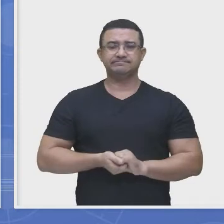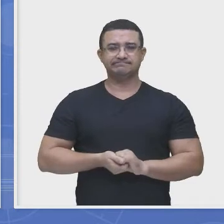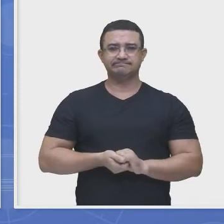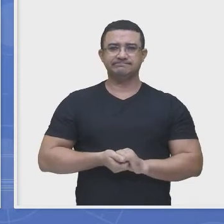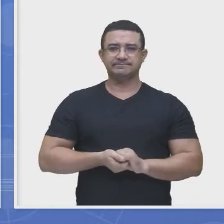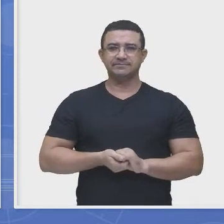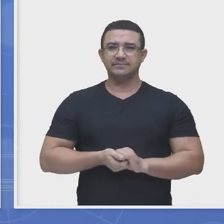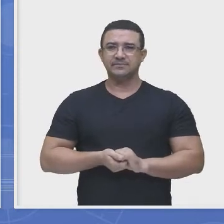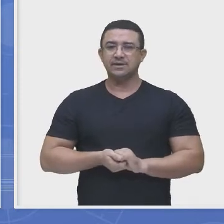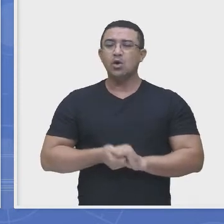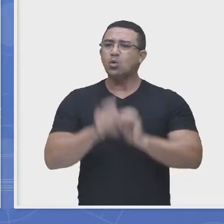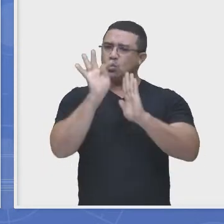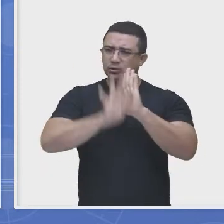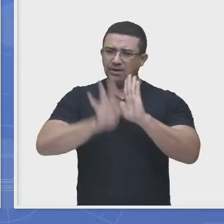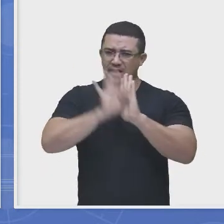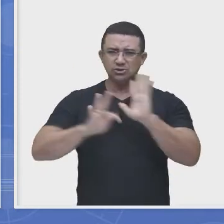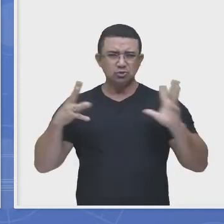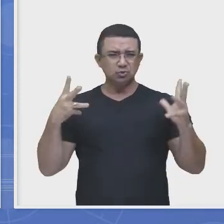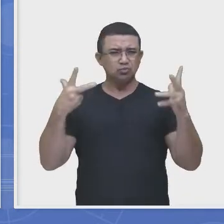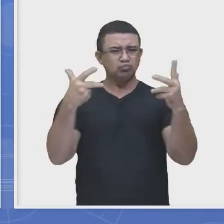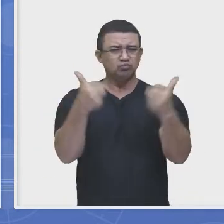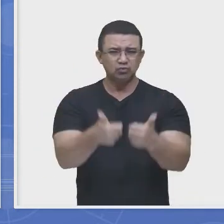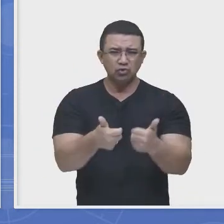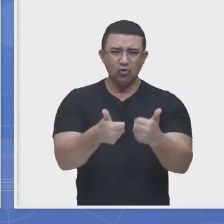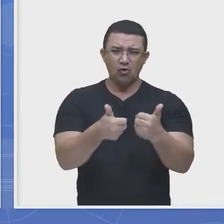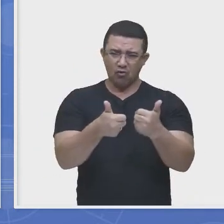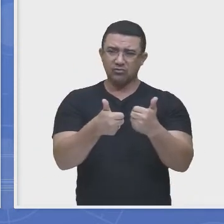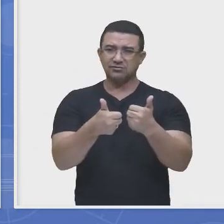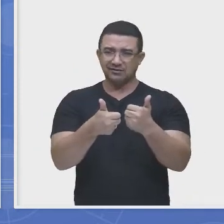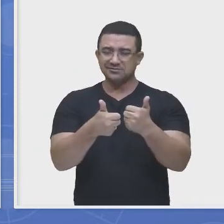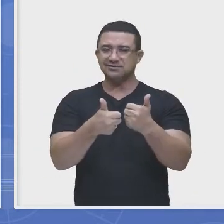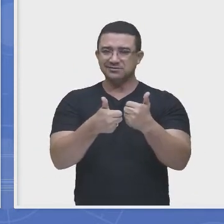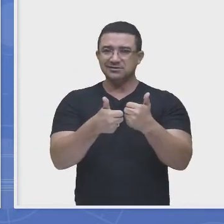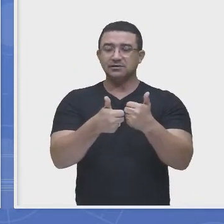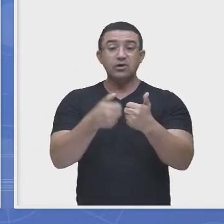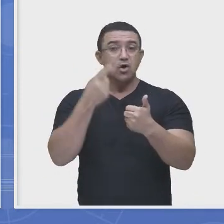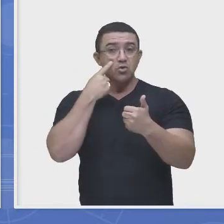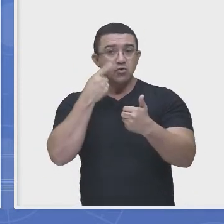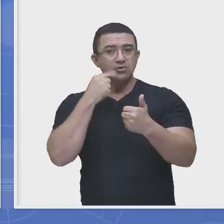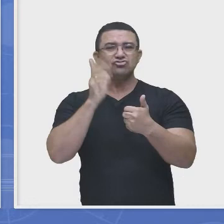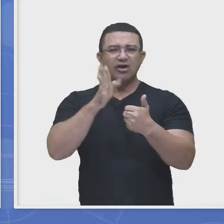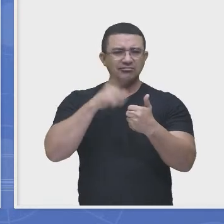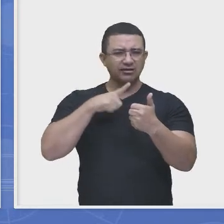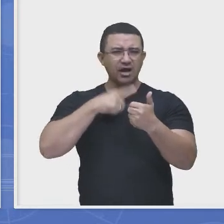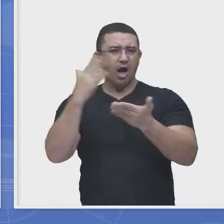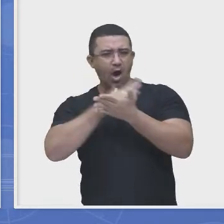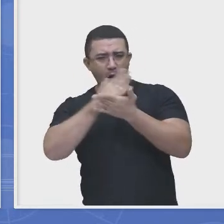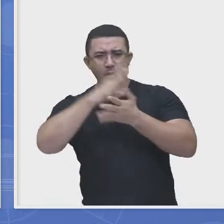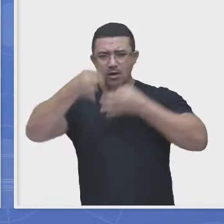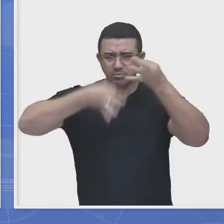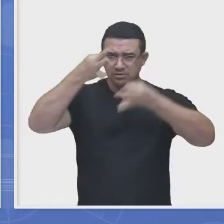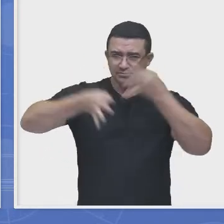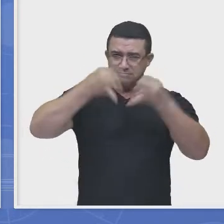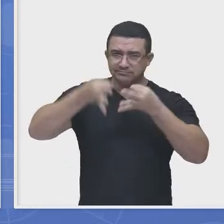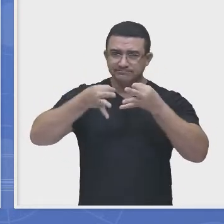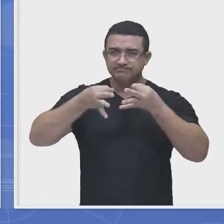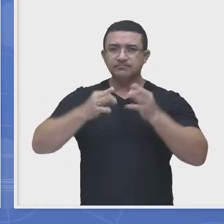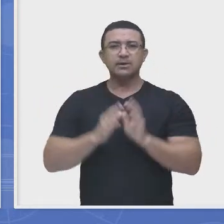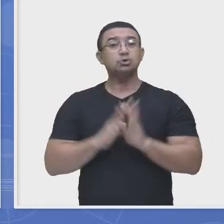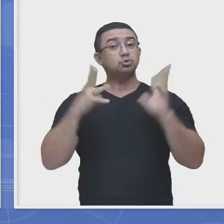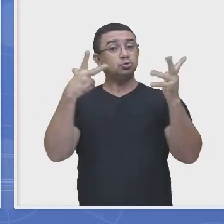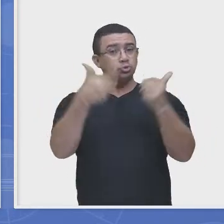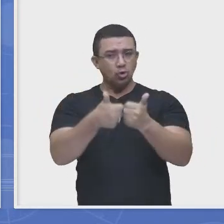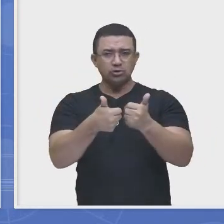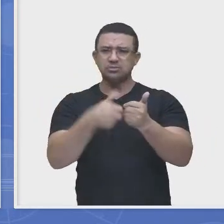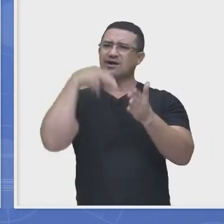aqui. De todas as penas, e aí nós vamos encontrar já as argumentações a respeito disso. De todas as